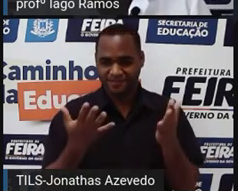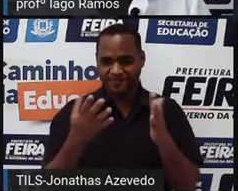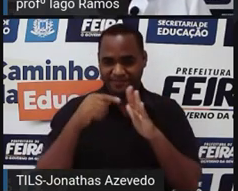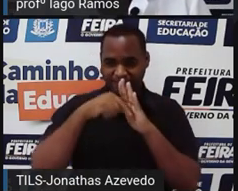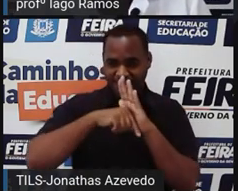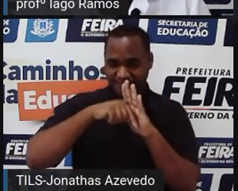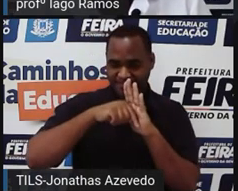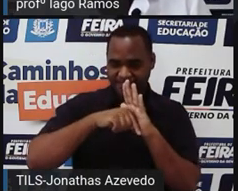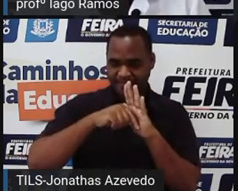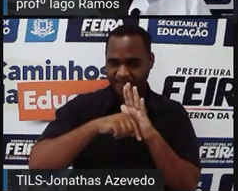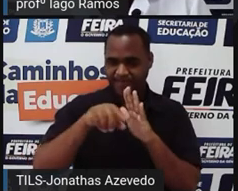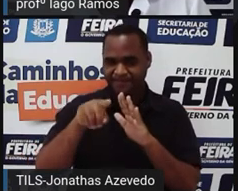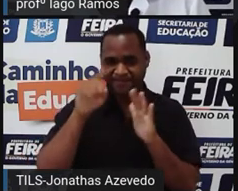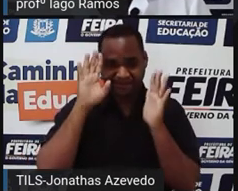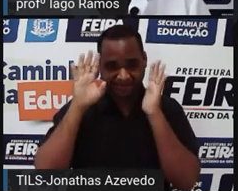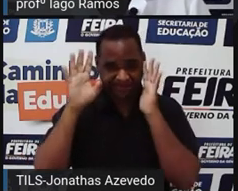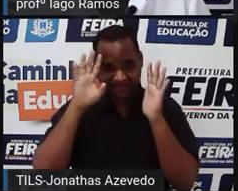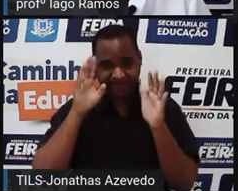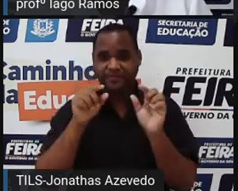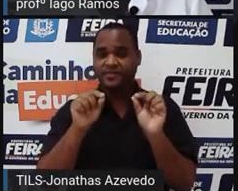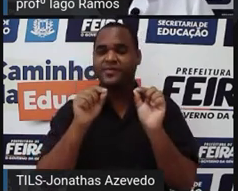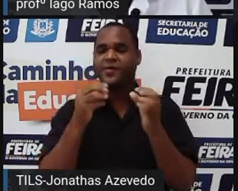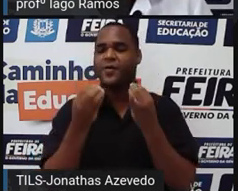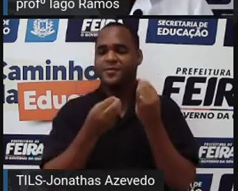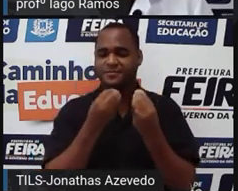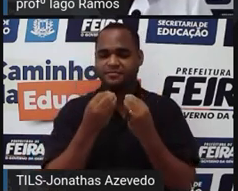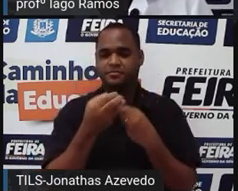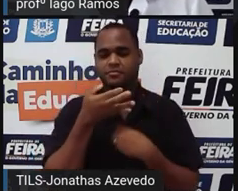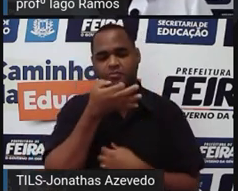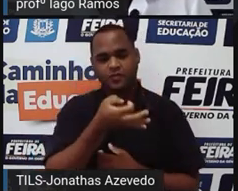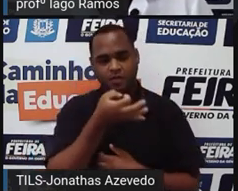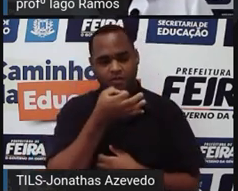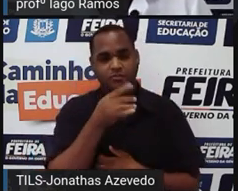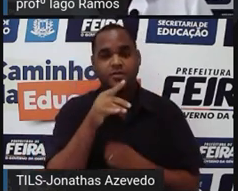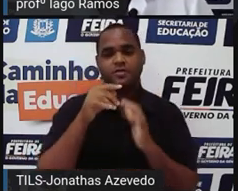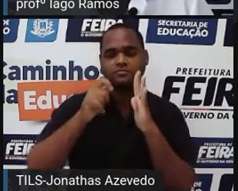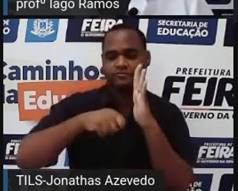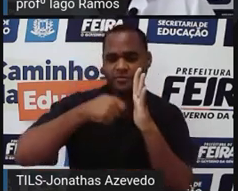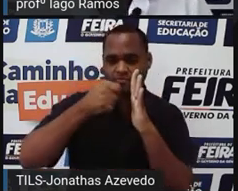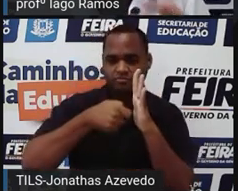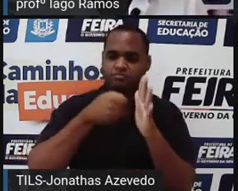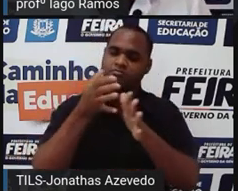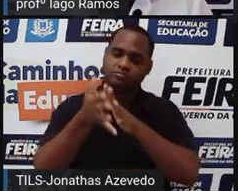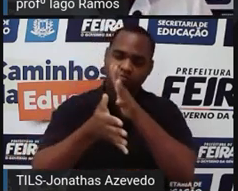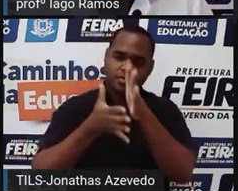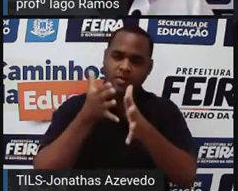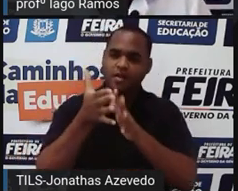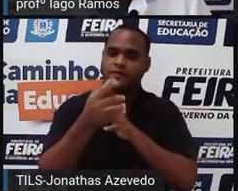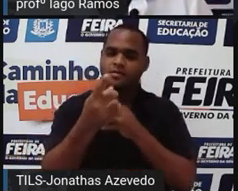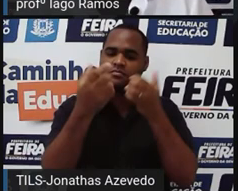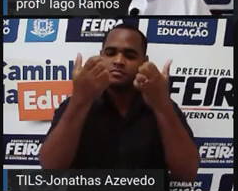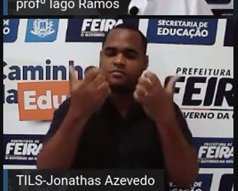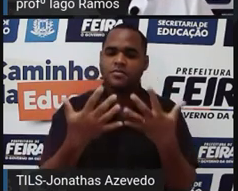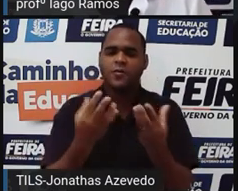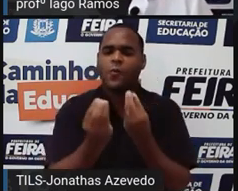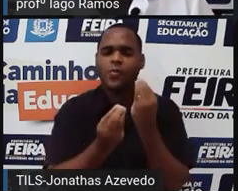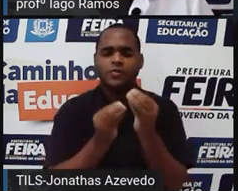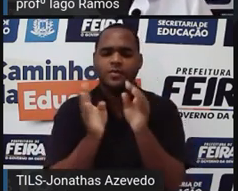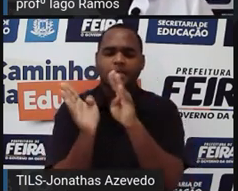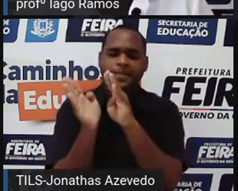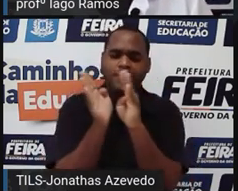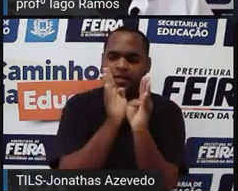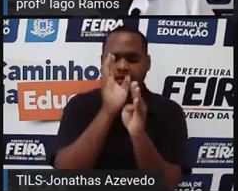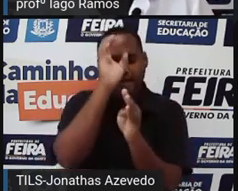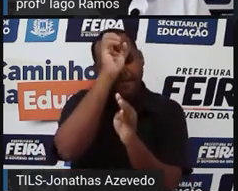avaliação pensando agora na aula toda. Minha sugestão é você gravar um áudio contando para você mesmo o que é que você aprendeu nessa